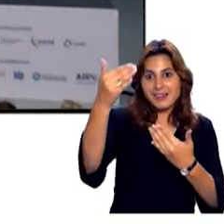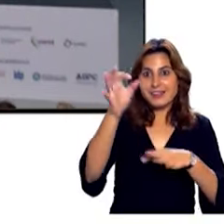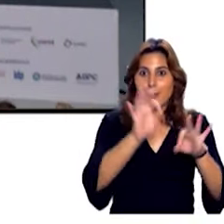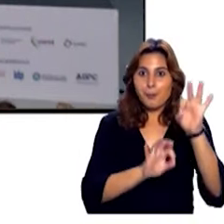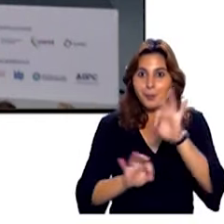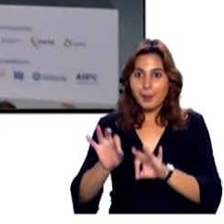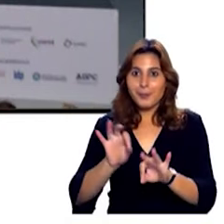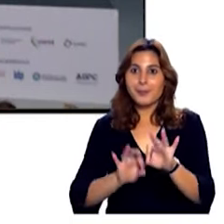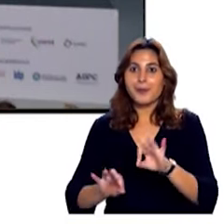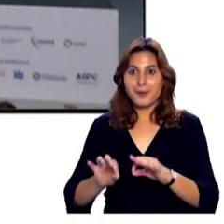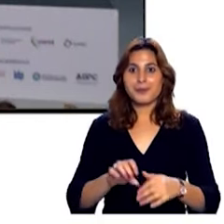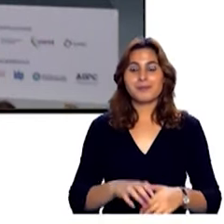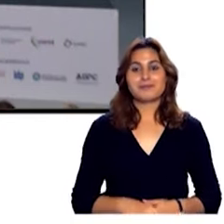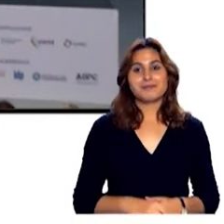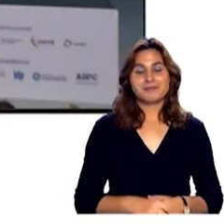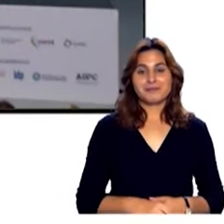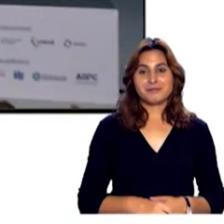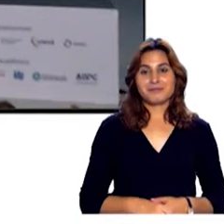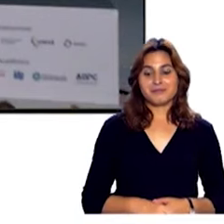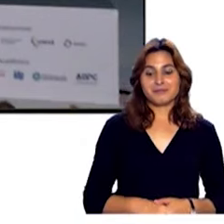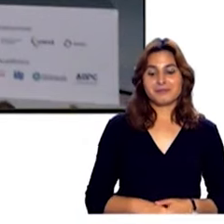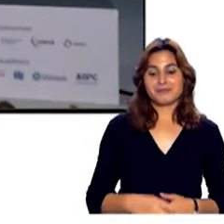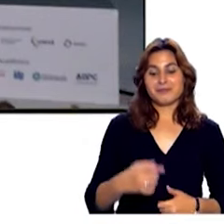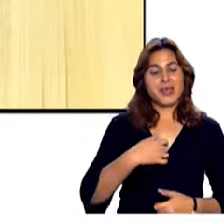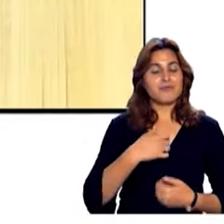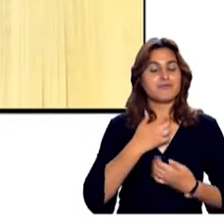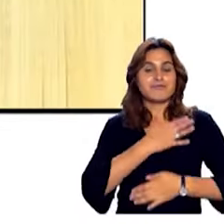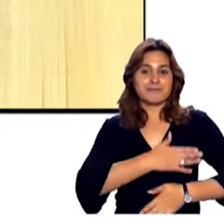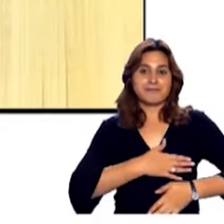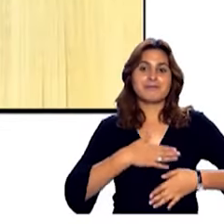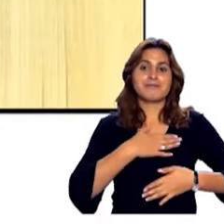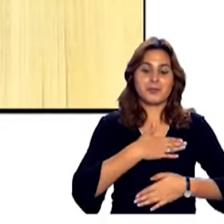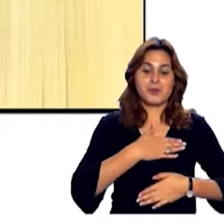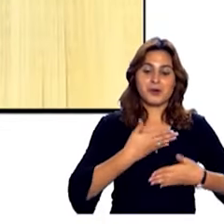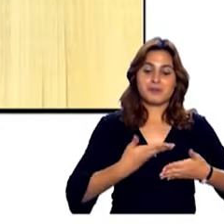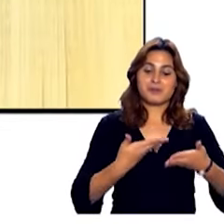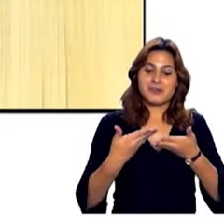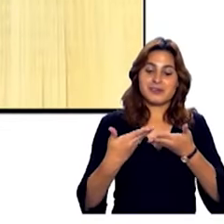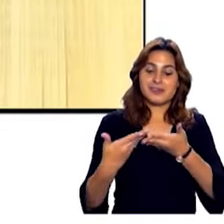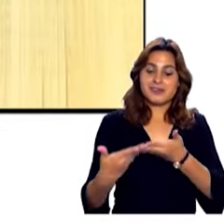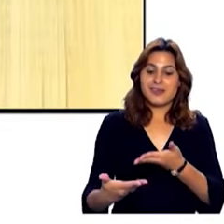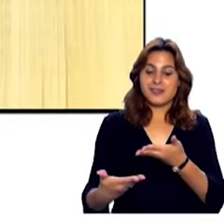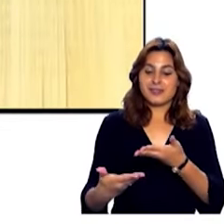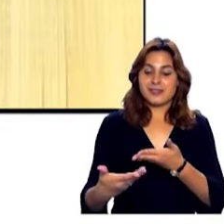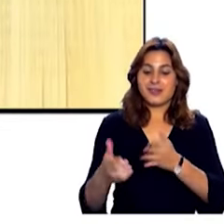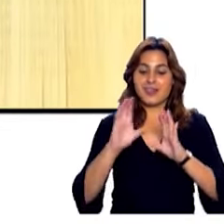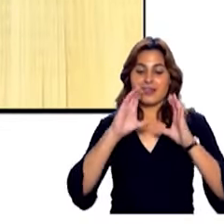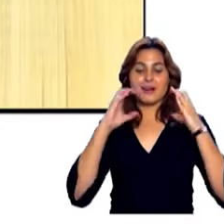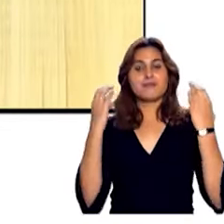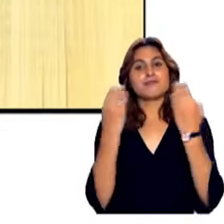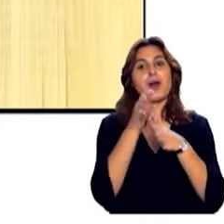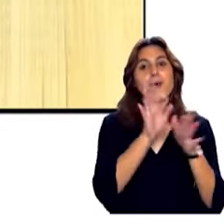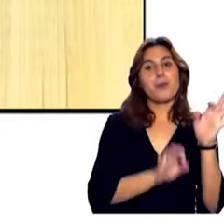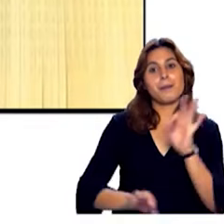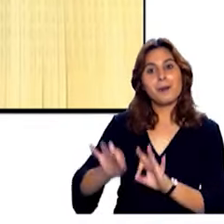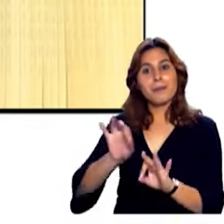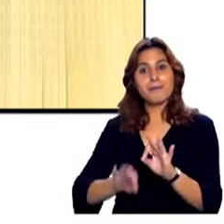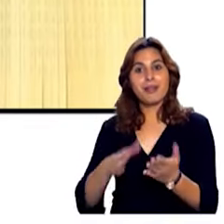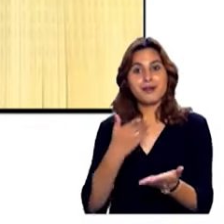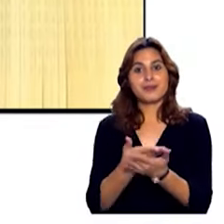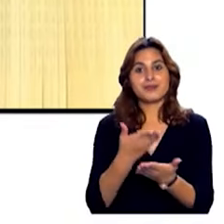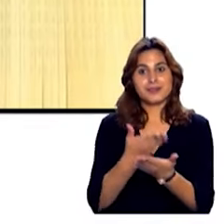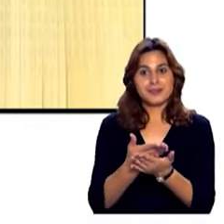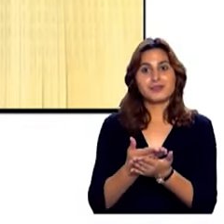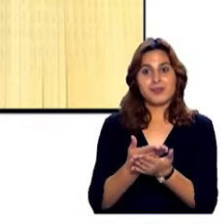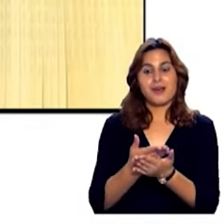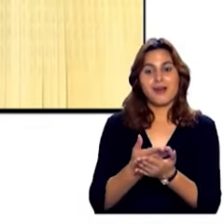organizadores para mim realmente uma H parti D congresso organiza Escola de Formação